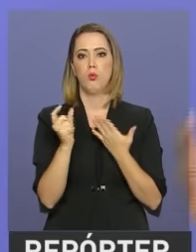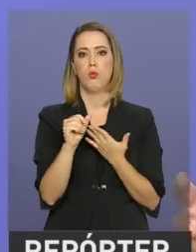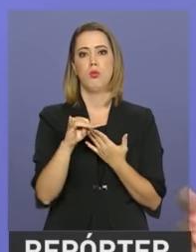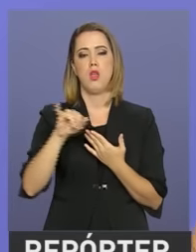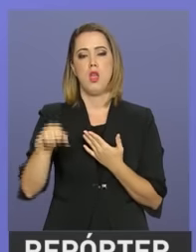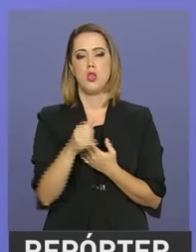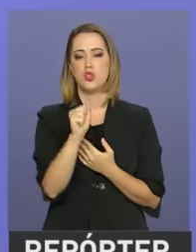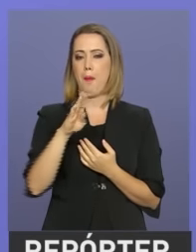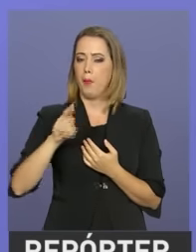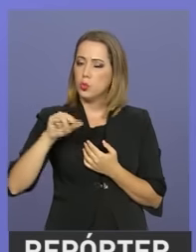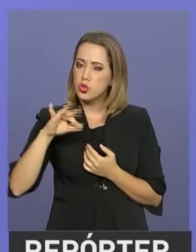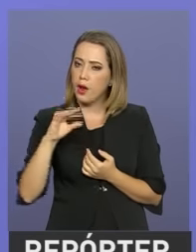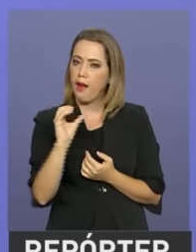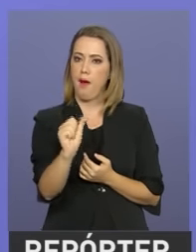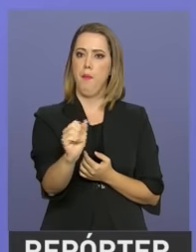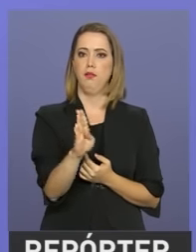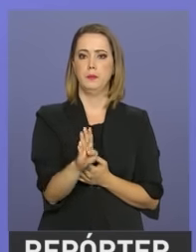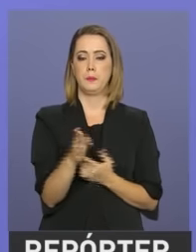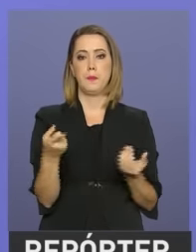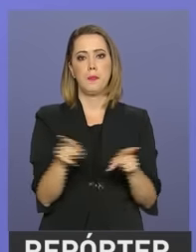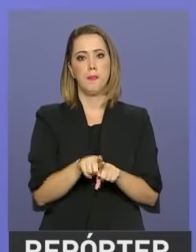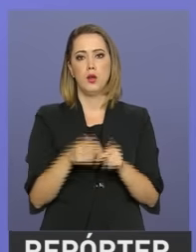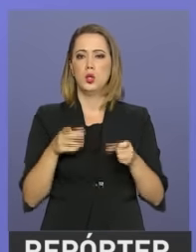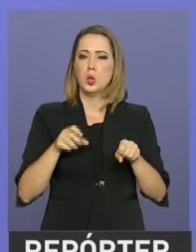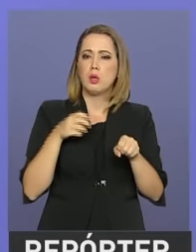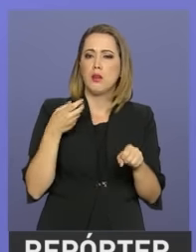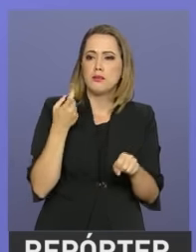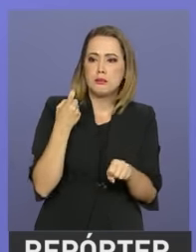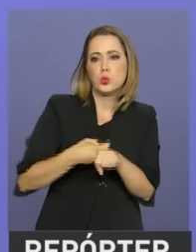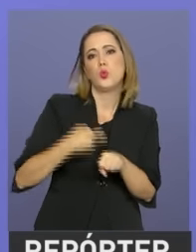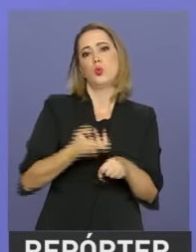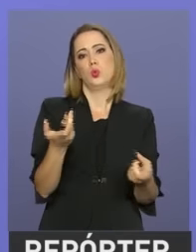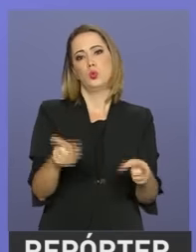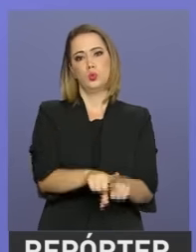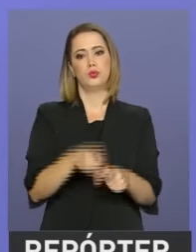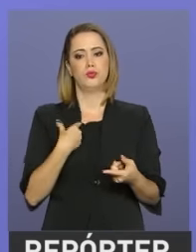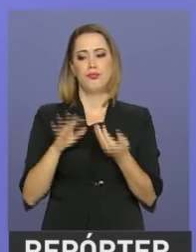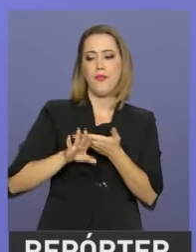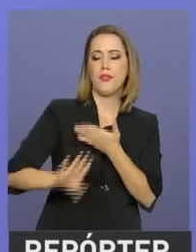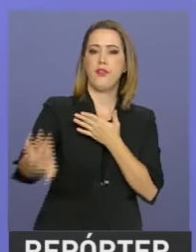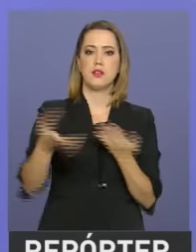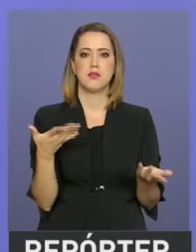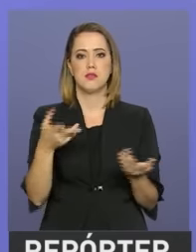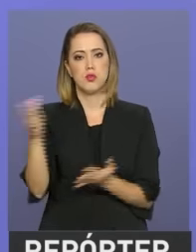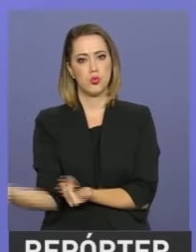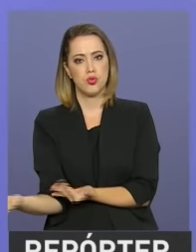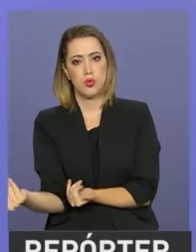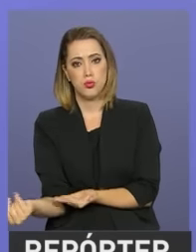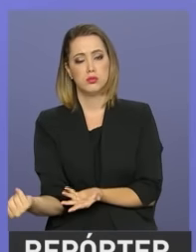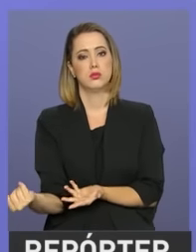uma jabuticaba um ensino médio inflexível e que muitas vezes expulsa os